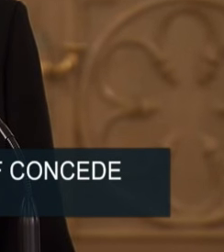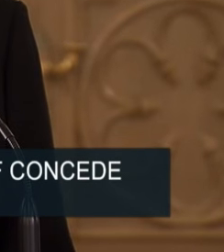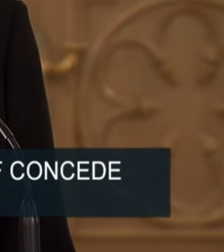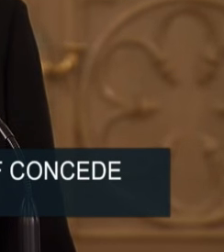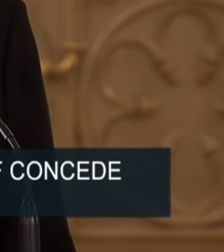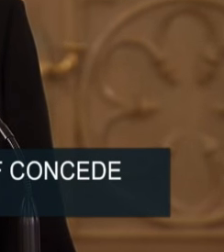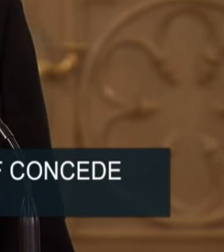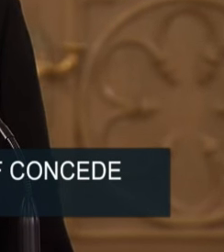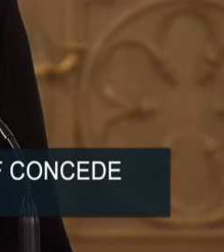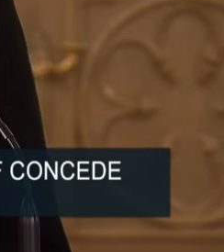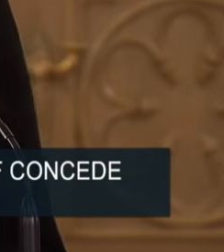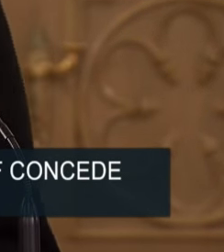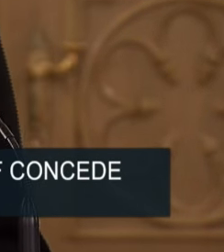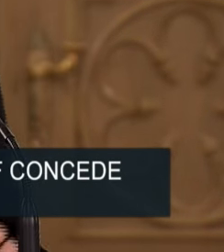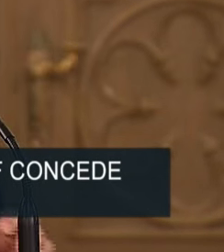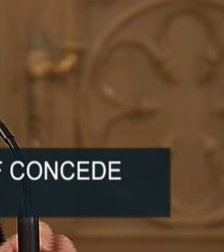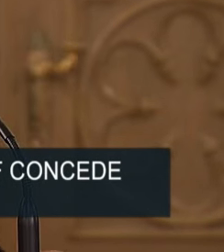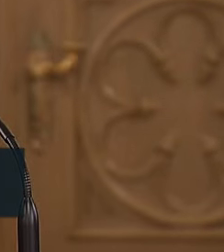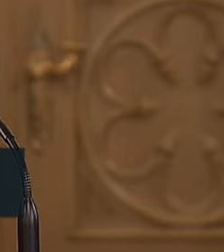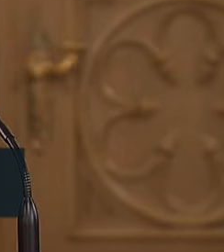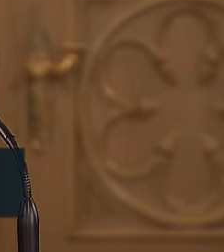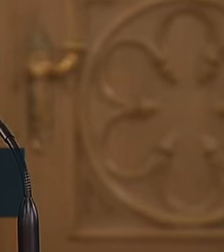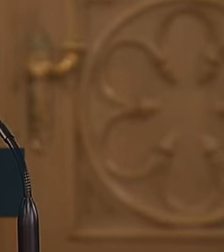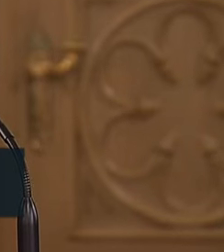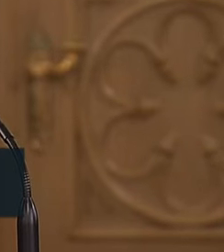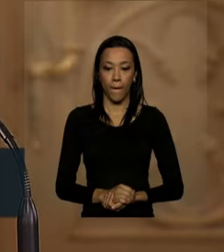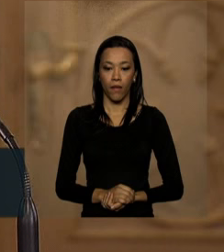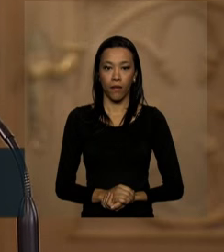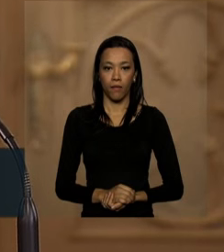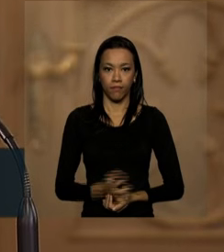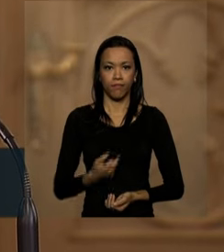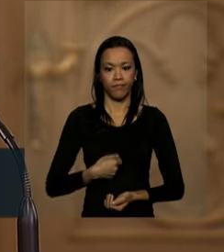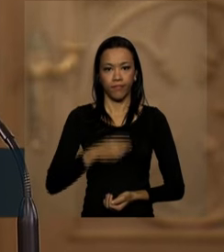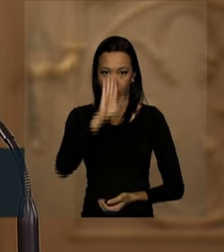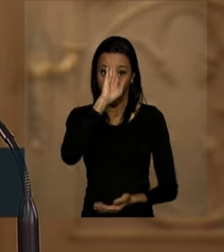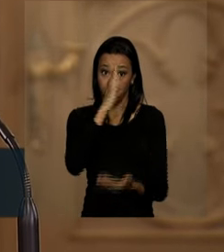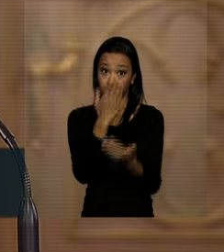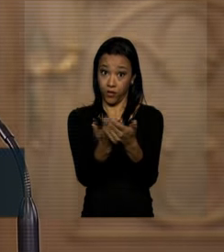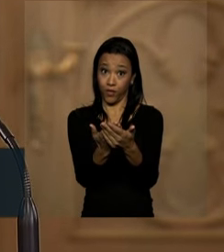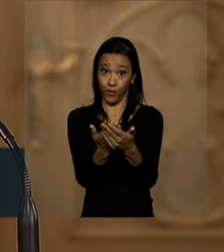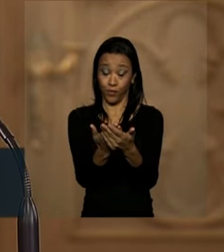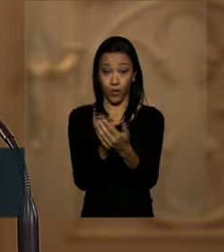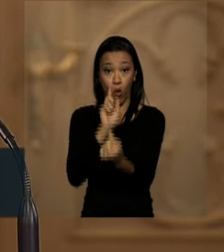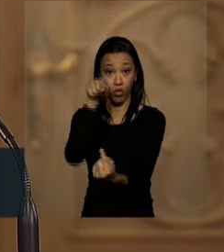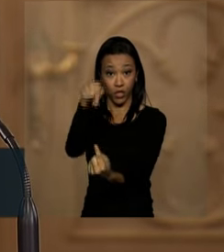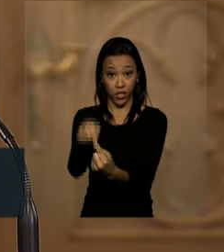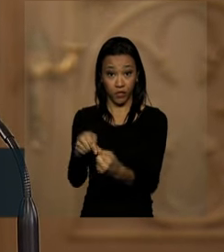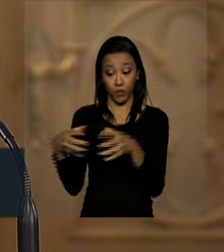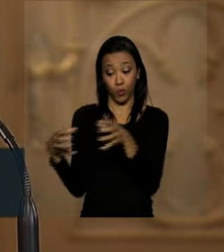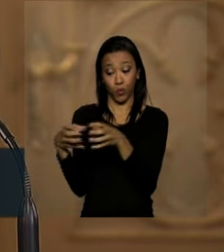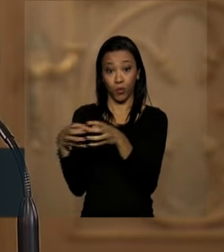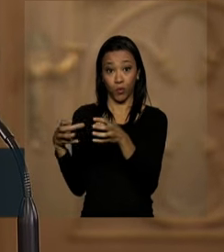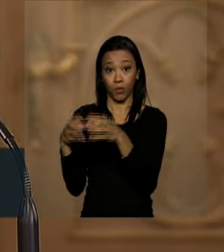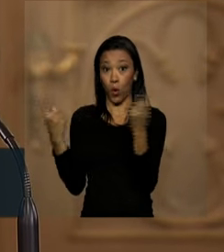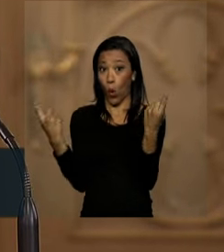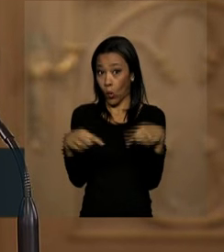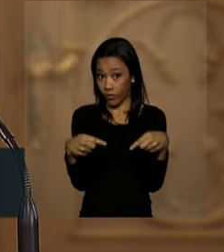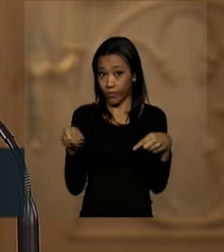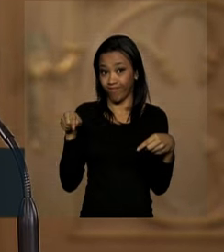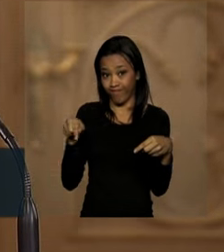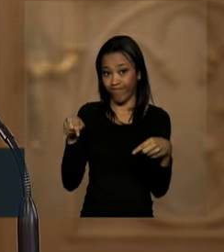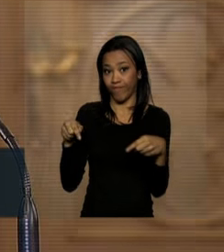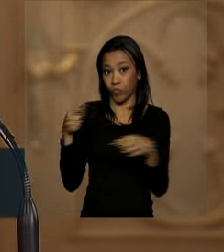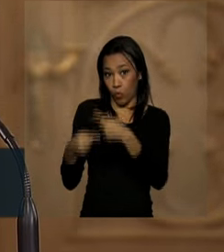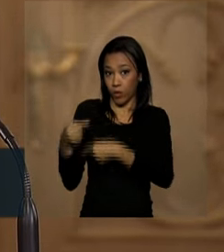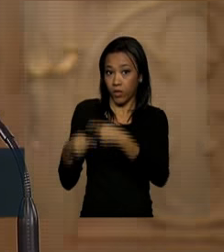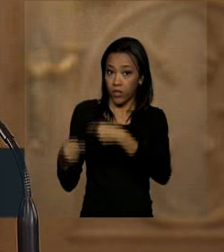President. Eu acredito que o objetivo da oposição pode ser inviabilizar a